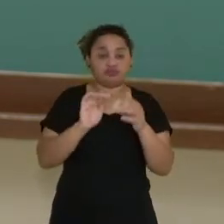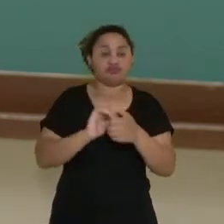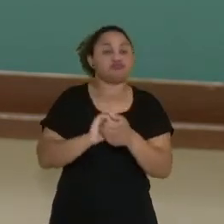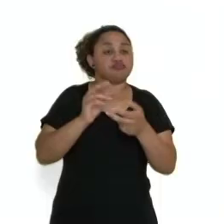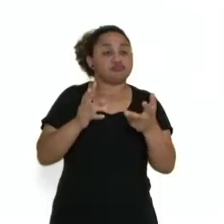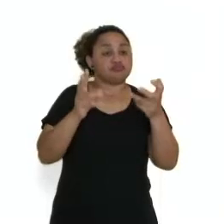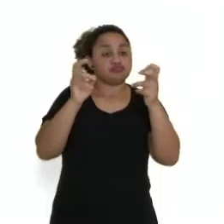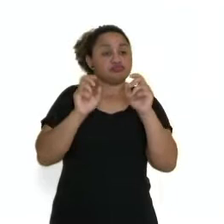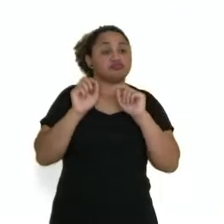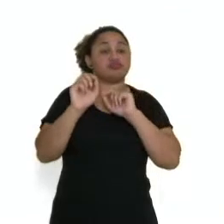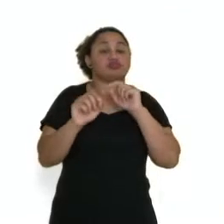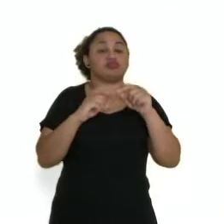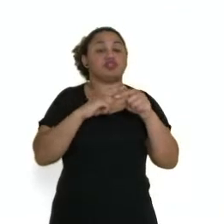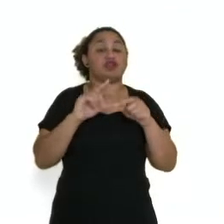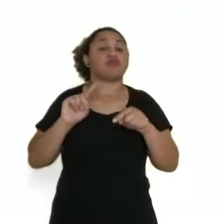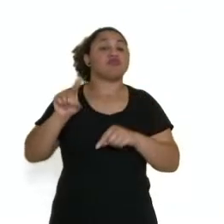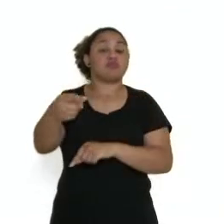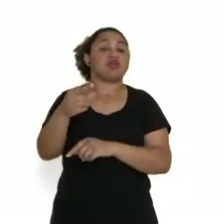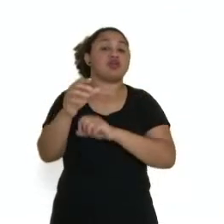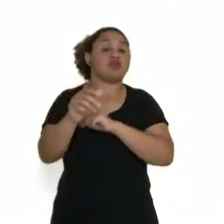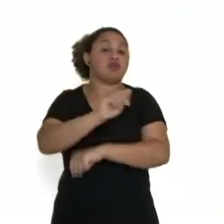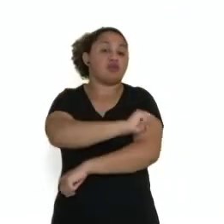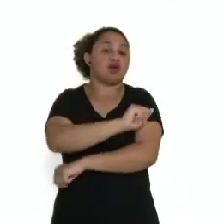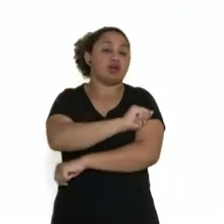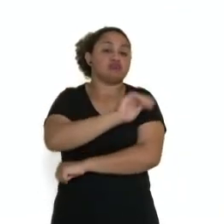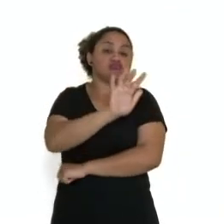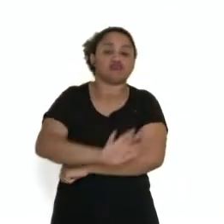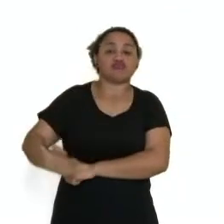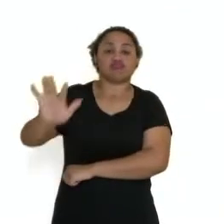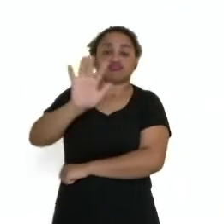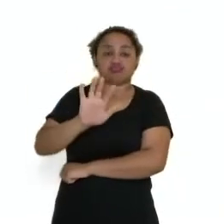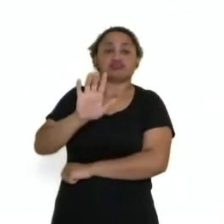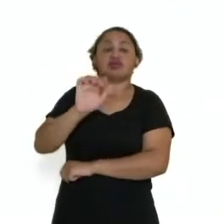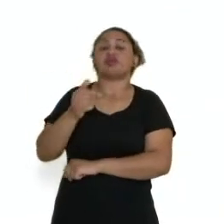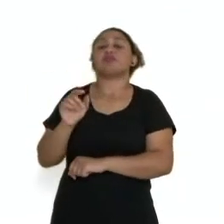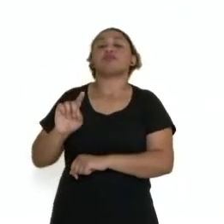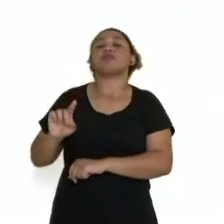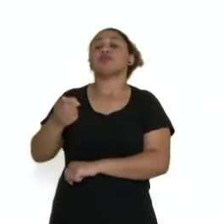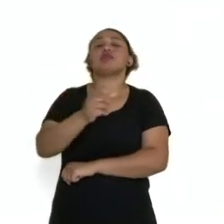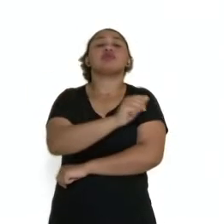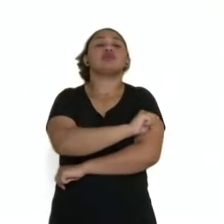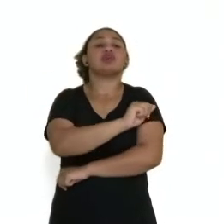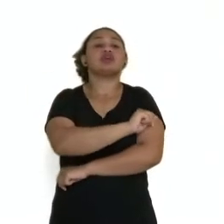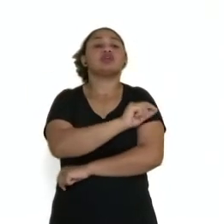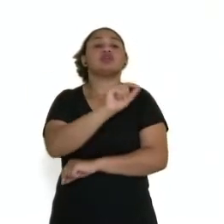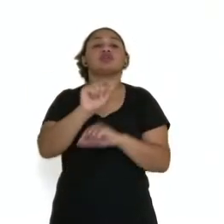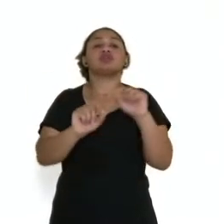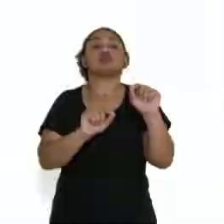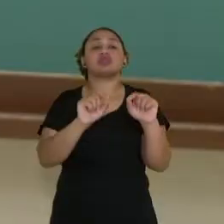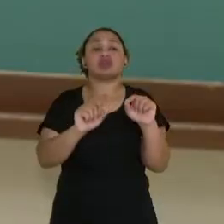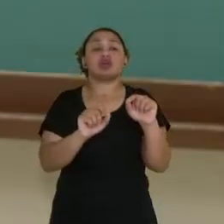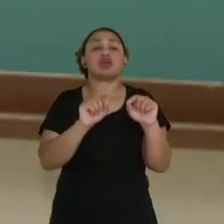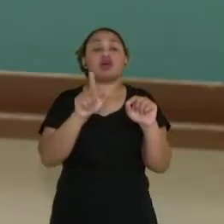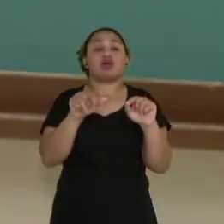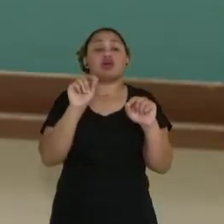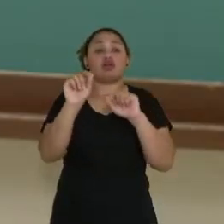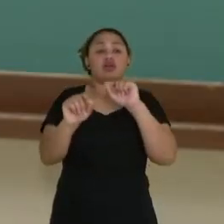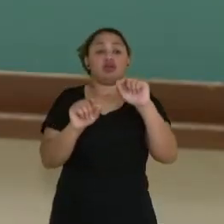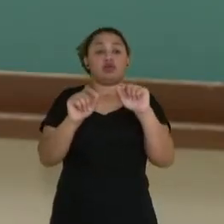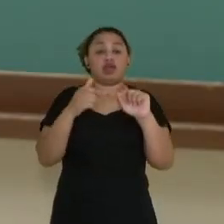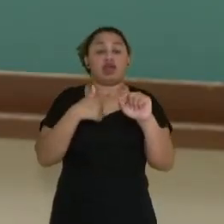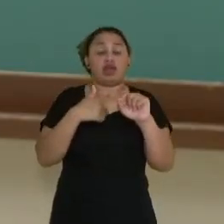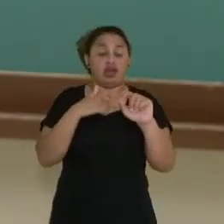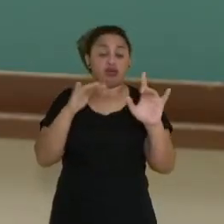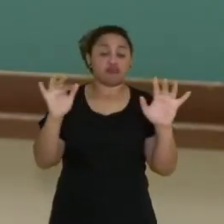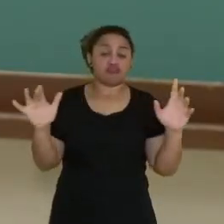Olha só, eu tenho 1.000 alunos no total. Quem seriam esses 1.000 alunos? Olha só, esses 1.000 alunos seriam o